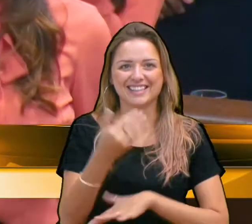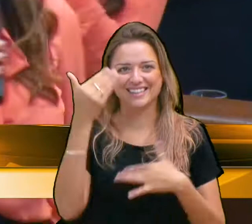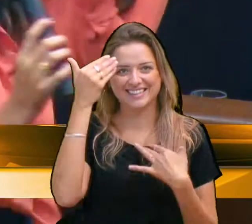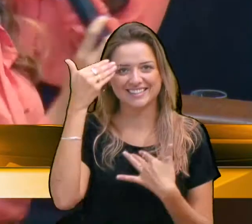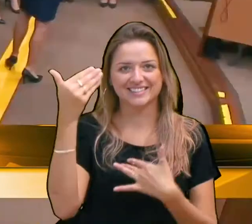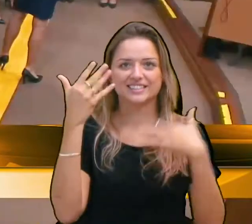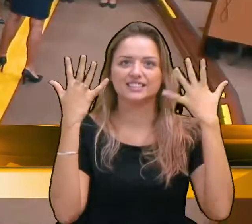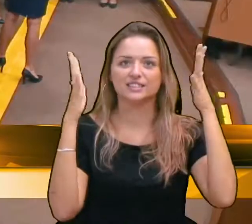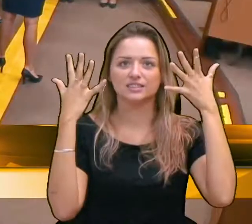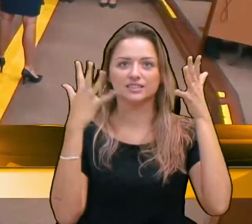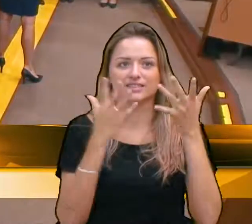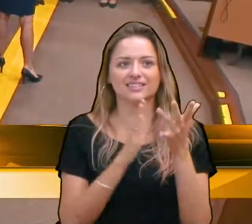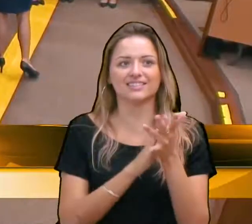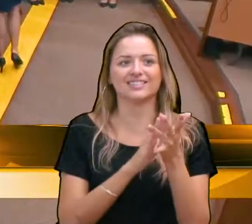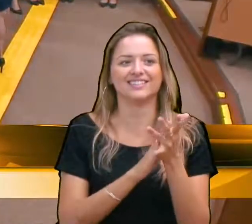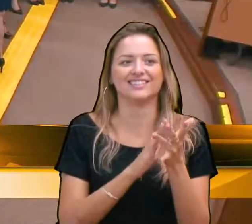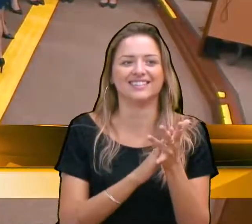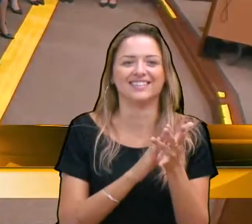obrigada.